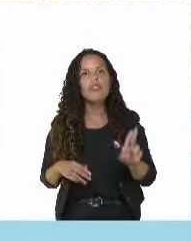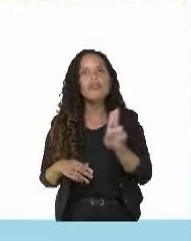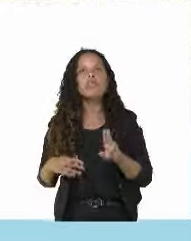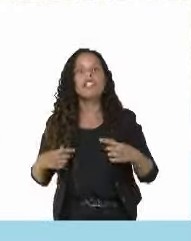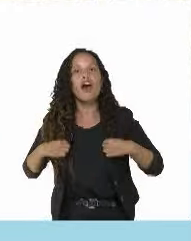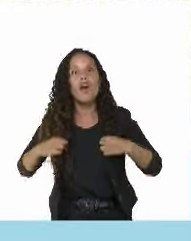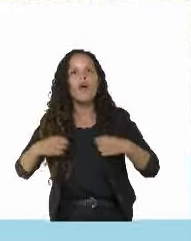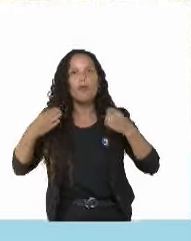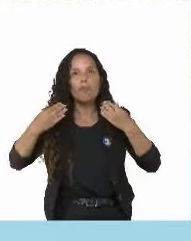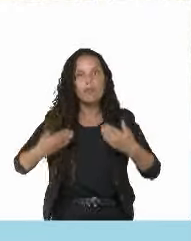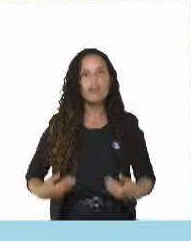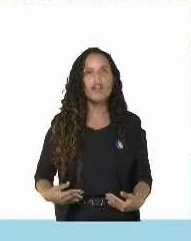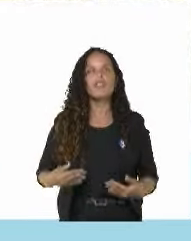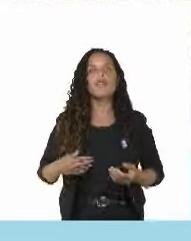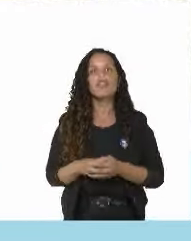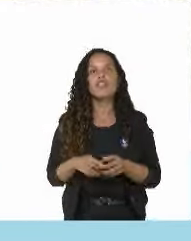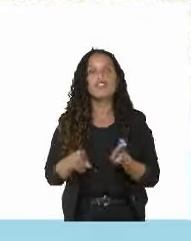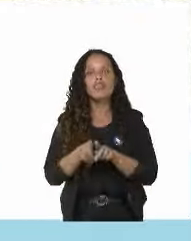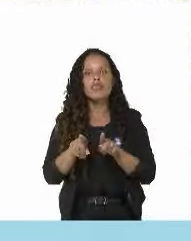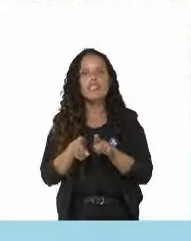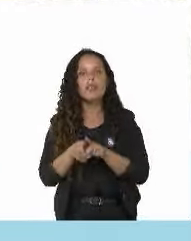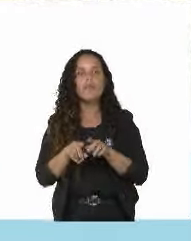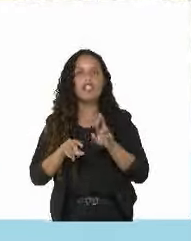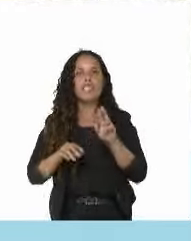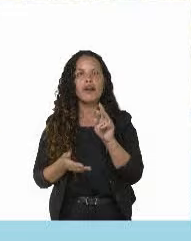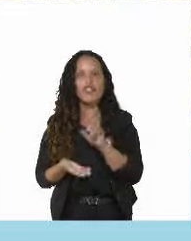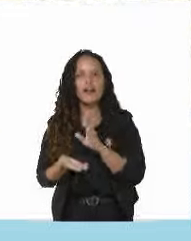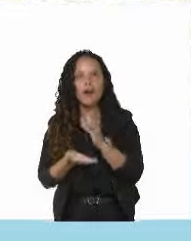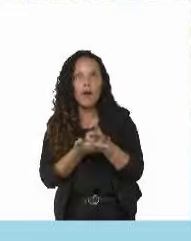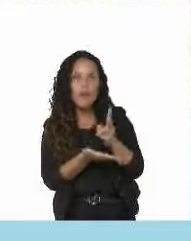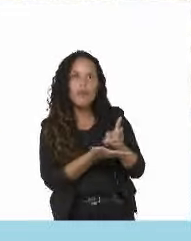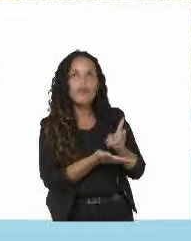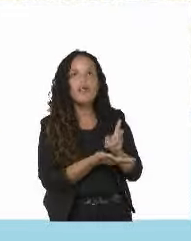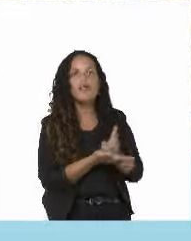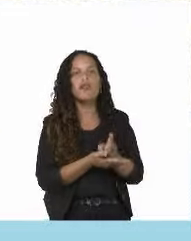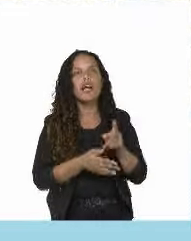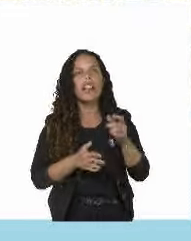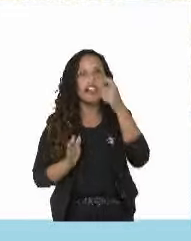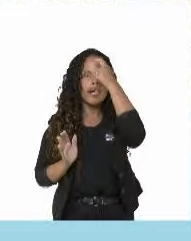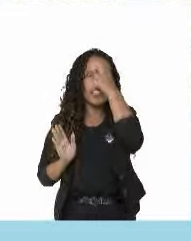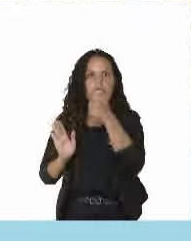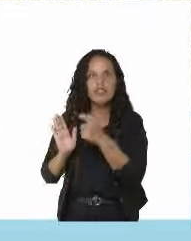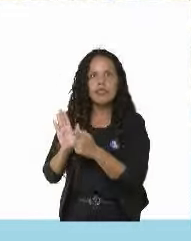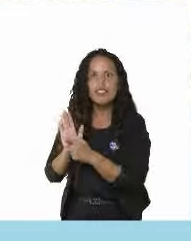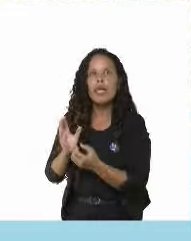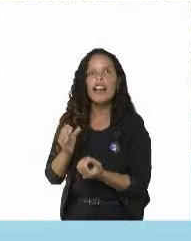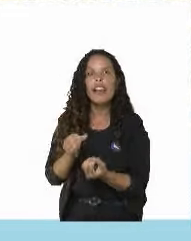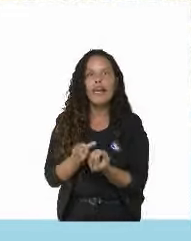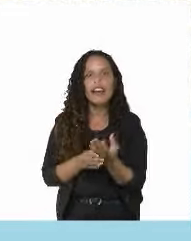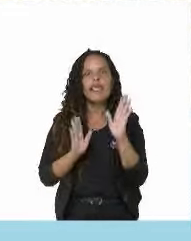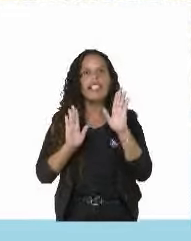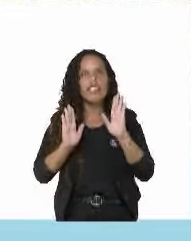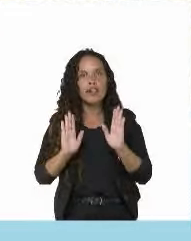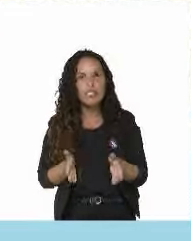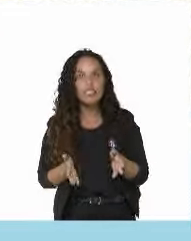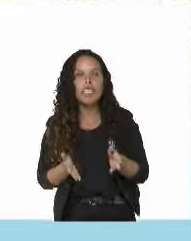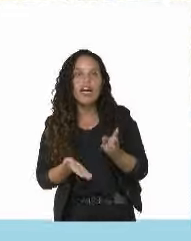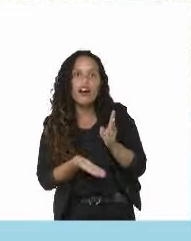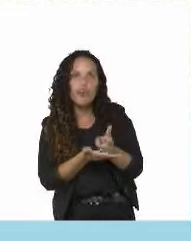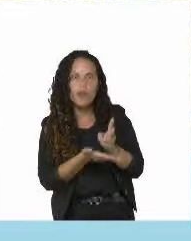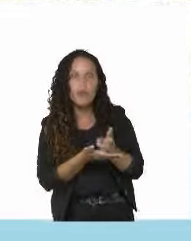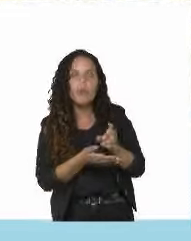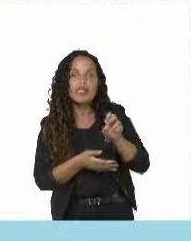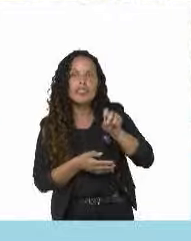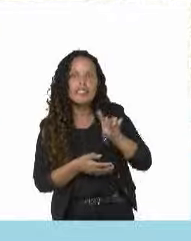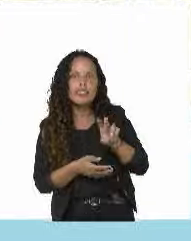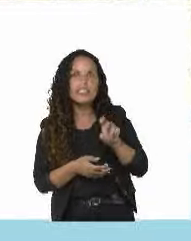estampa, né? Fazendo um fundo. Aqui também são repetições, né? A inteligência artificial ela já cria módulo de repetição, então essas